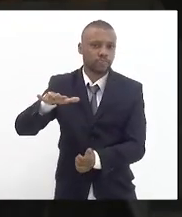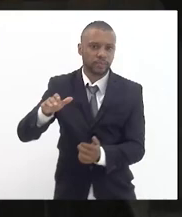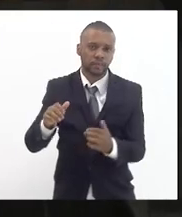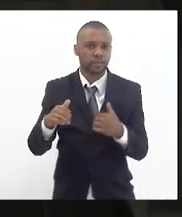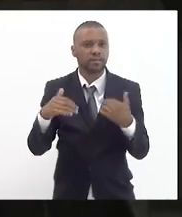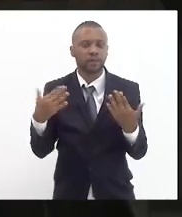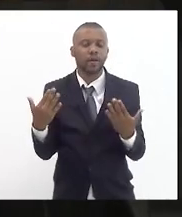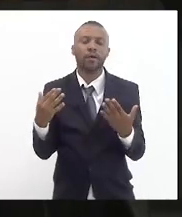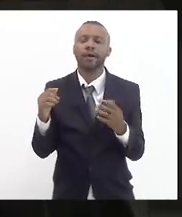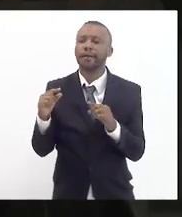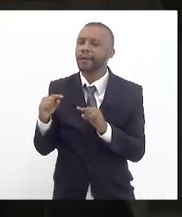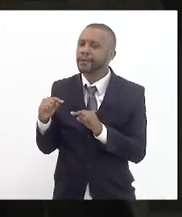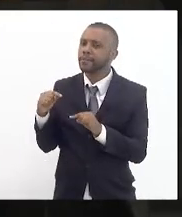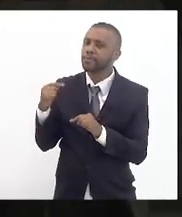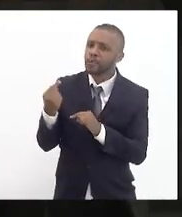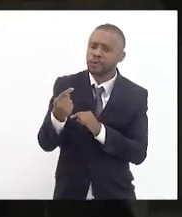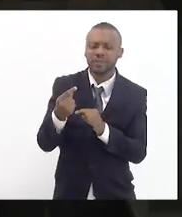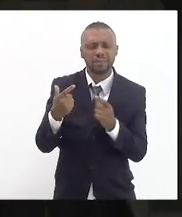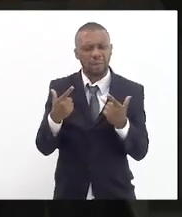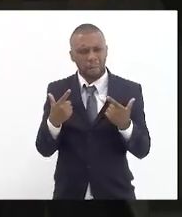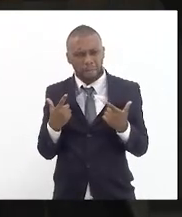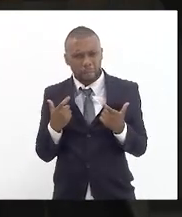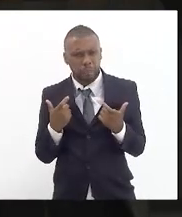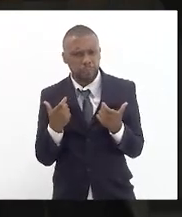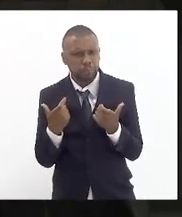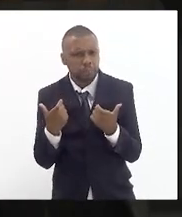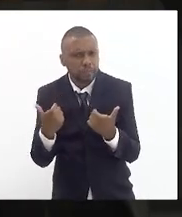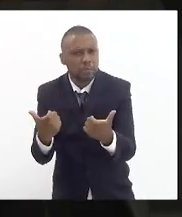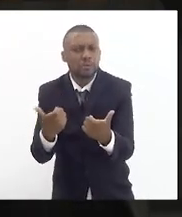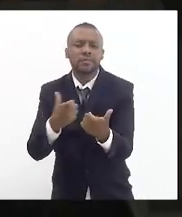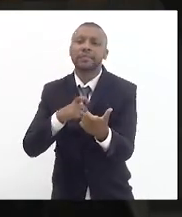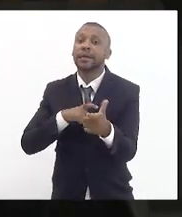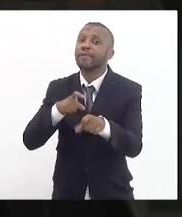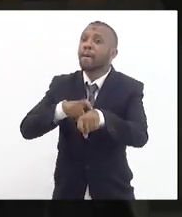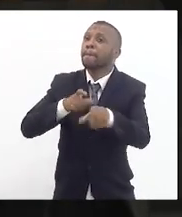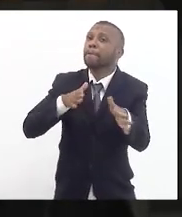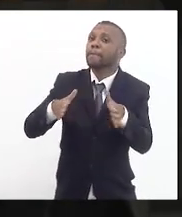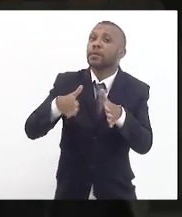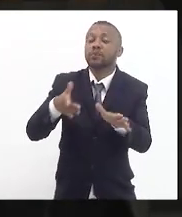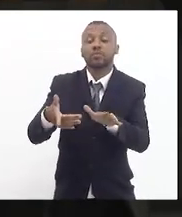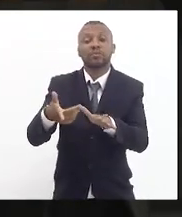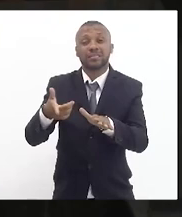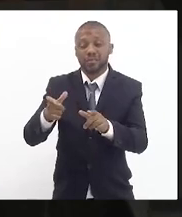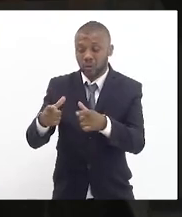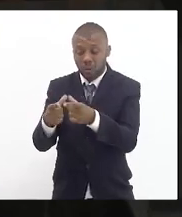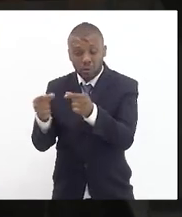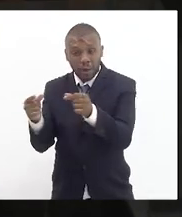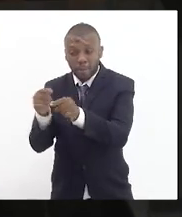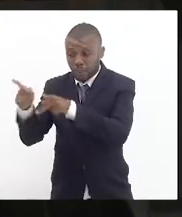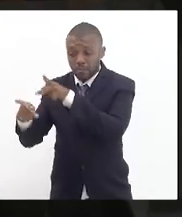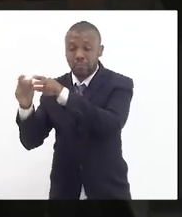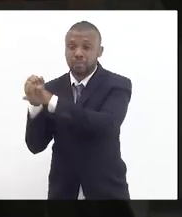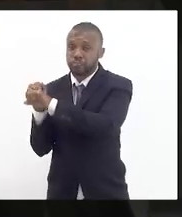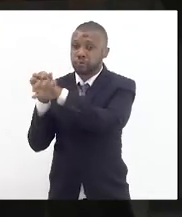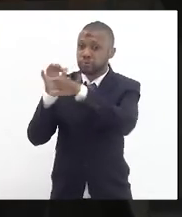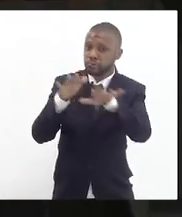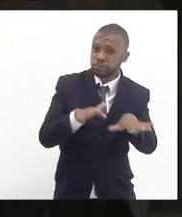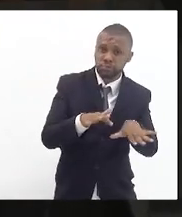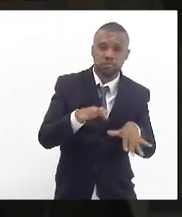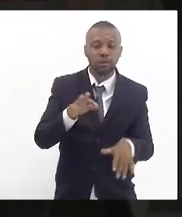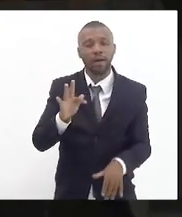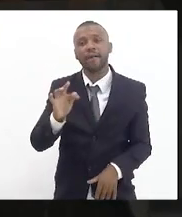e depois cá das Guerras entre a colonização japonesa colonização finlandesa